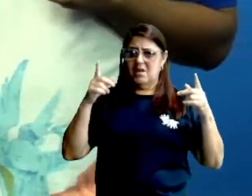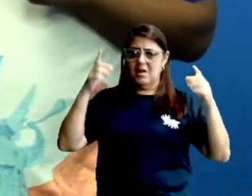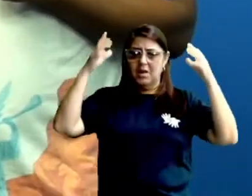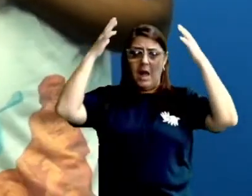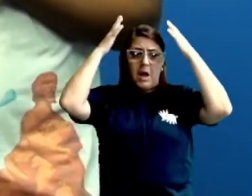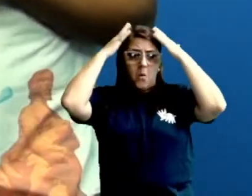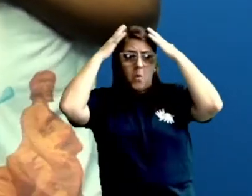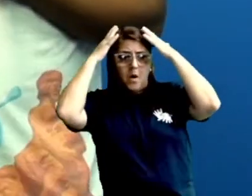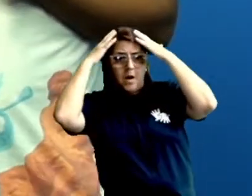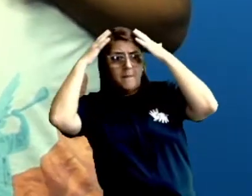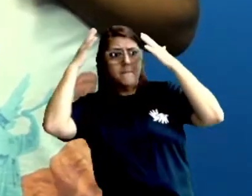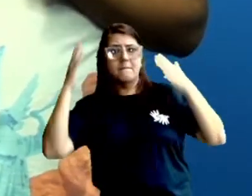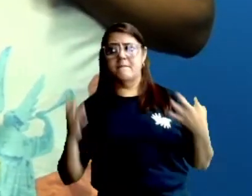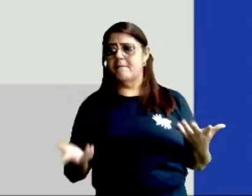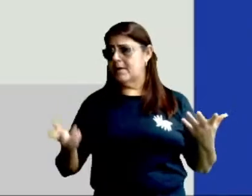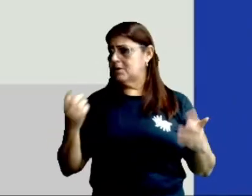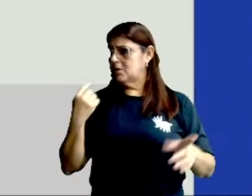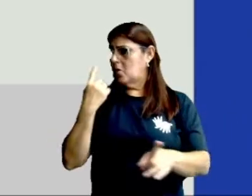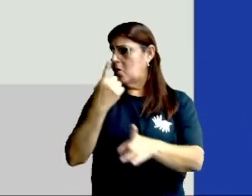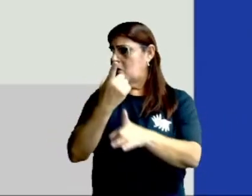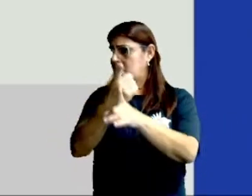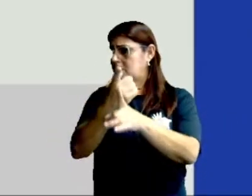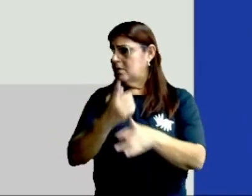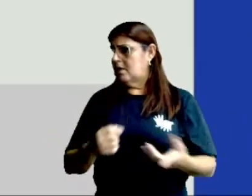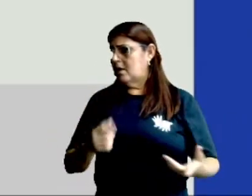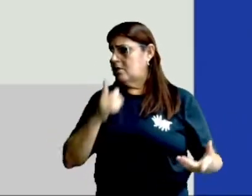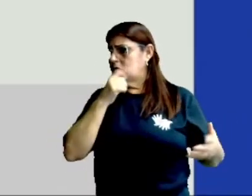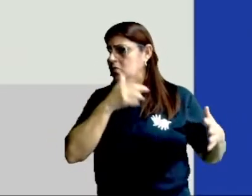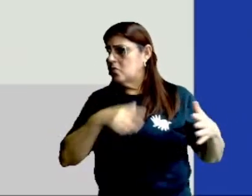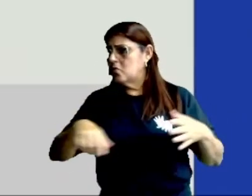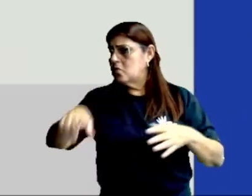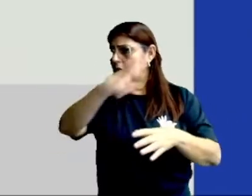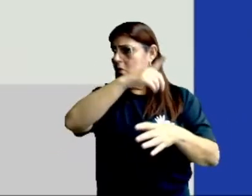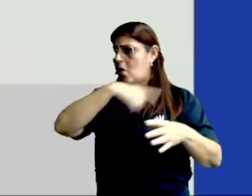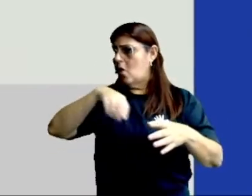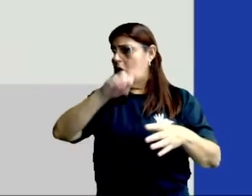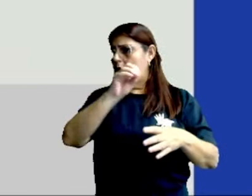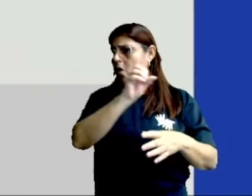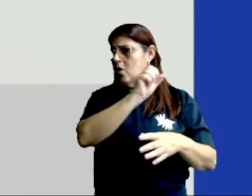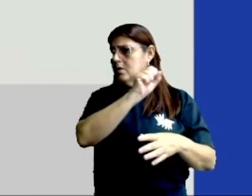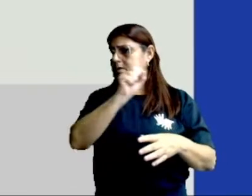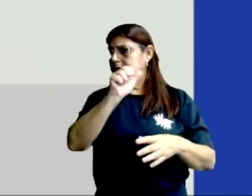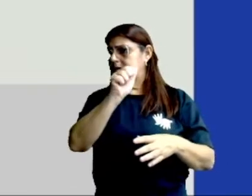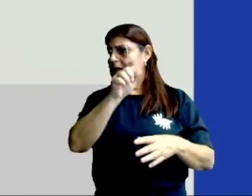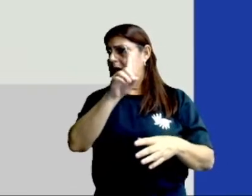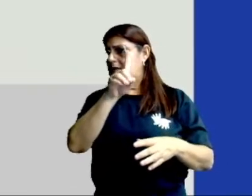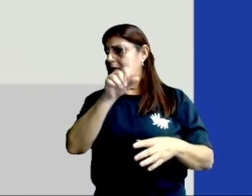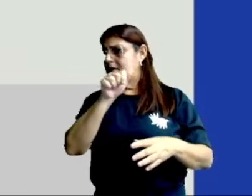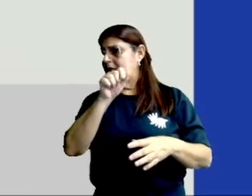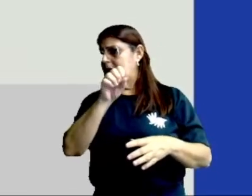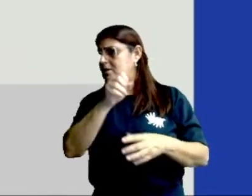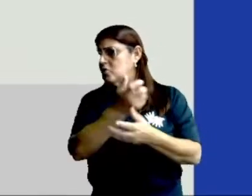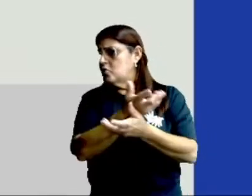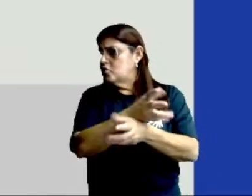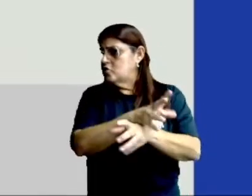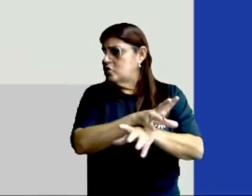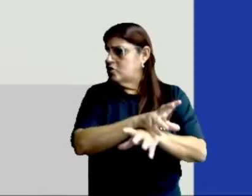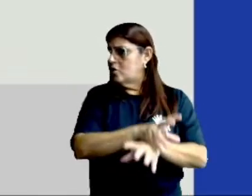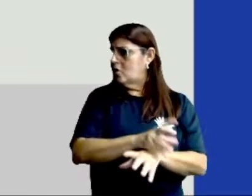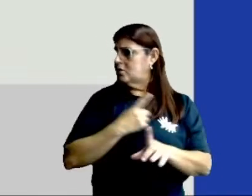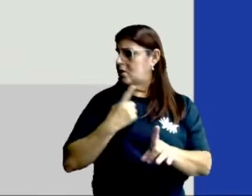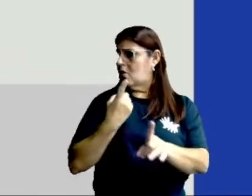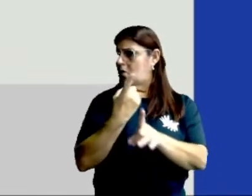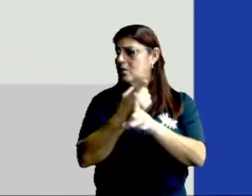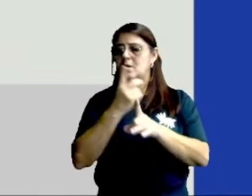crânio ossada achado em Lagoa Santa, em Minas Gerais, que é denominado de Luzia, tá? Aí tinha aspectos africanos e